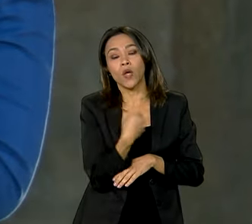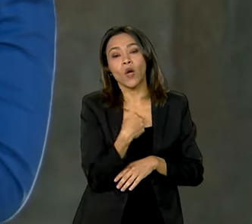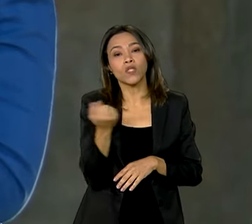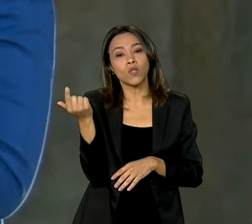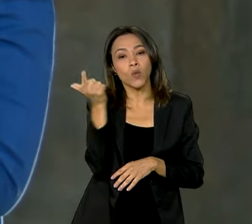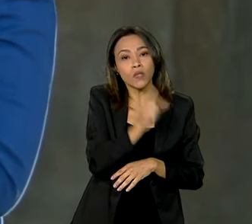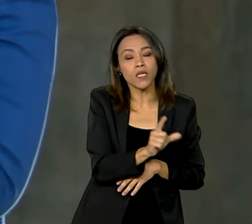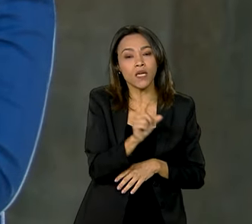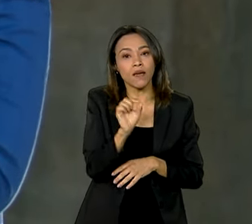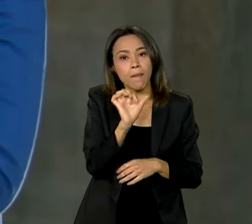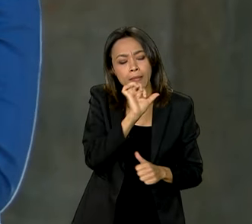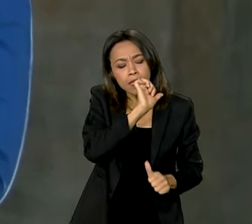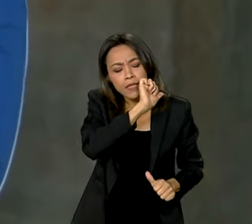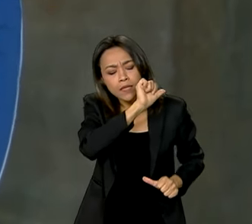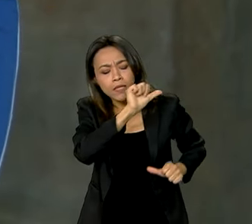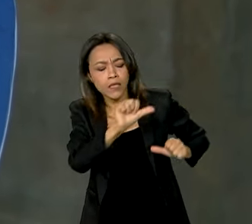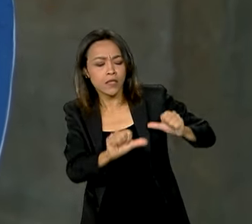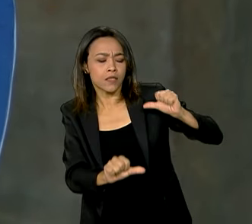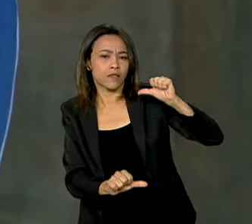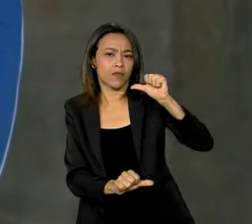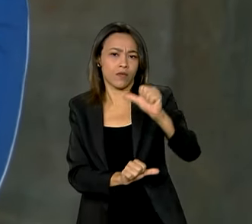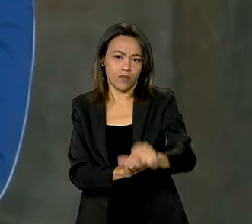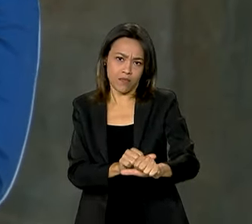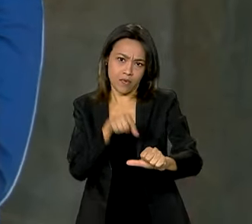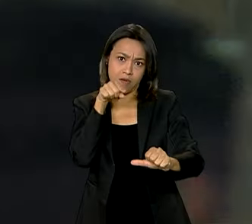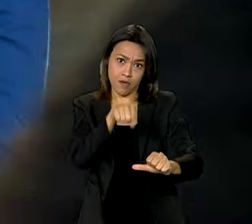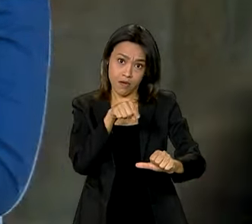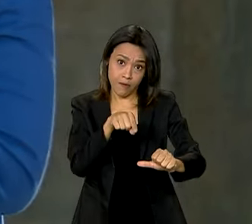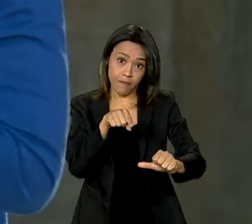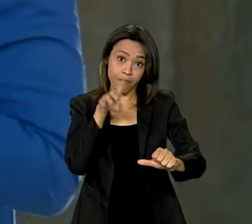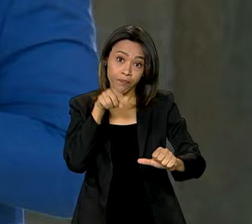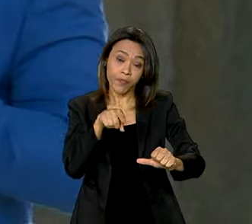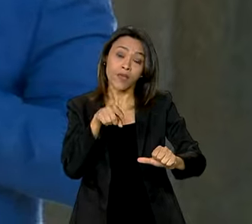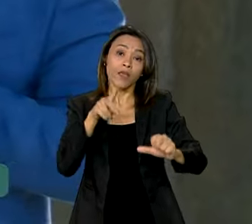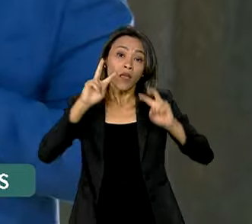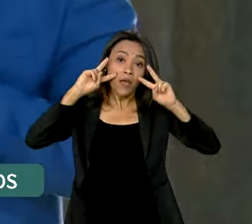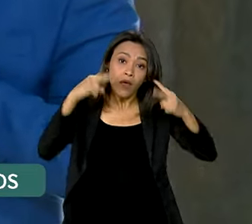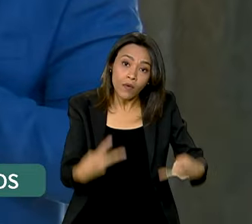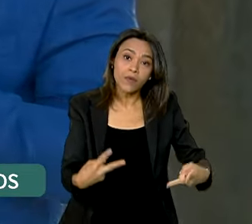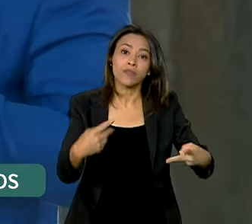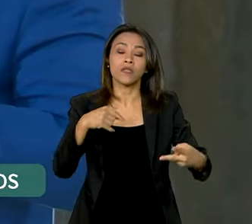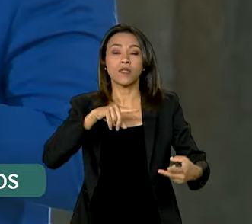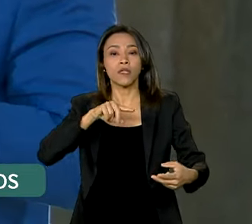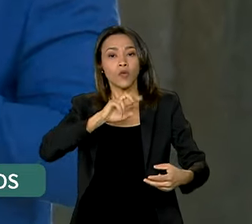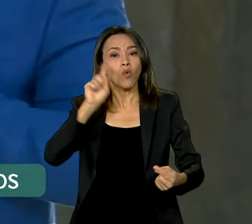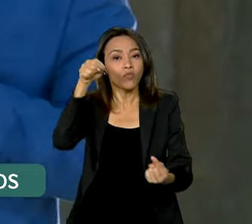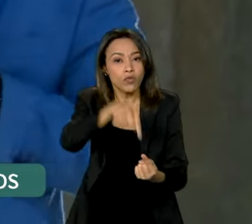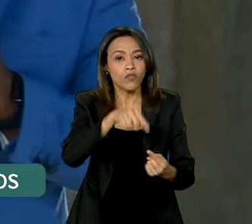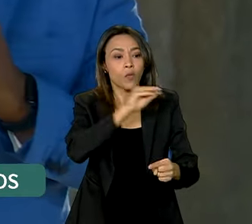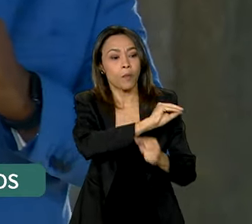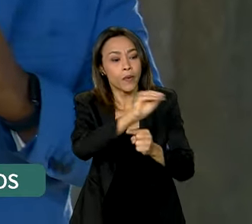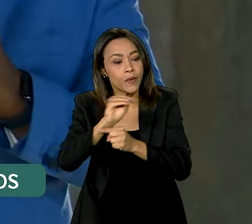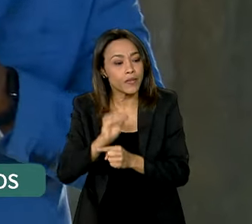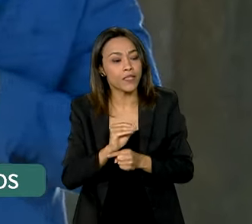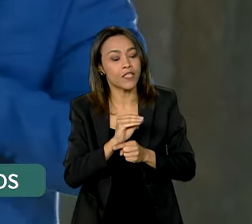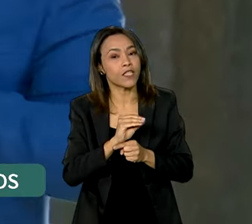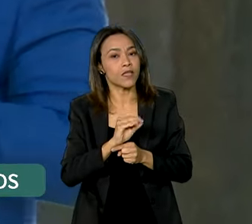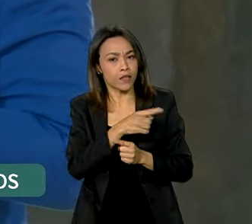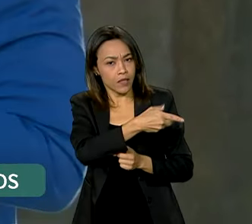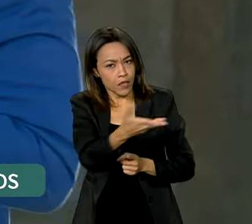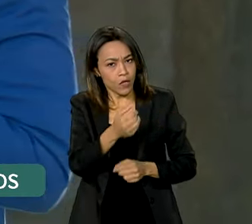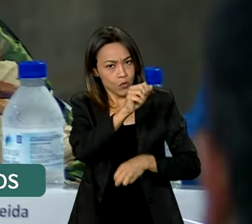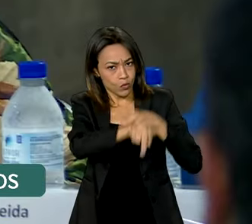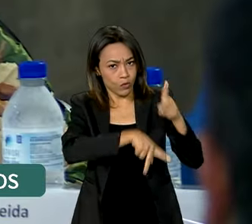transformações necessárias na institucionalidade brasileira a fim de proteger, de fato, os defensores, defensoras de direitos humanos e os